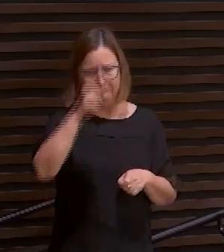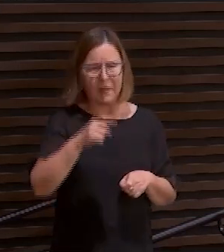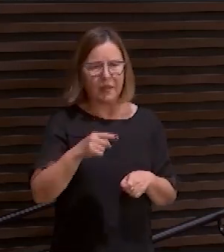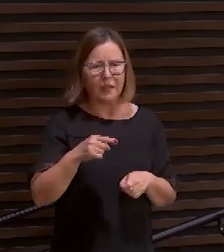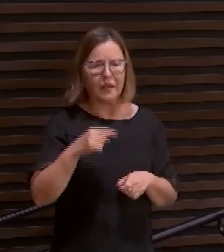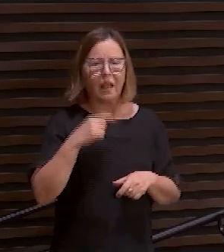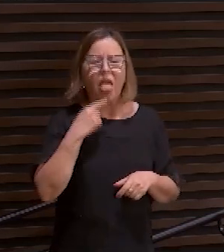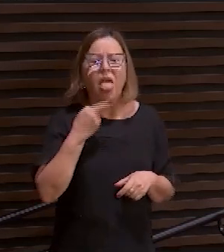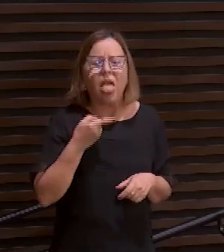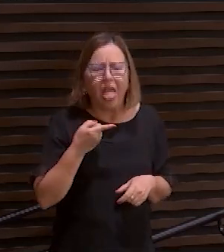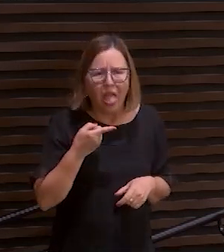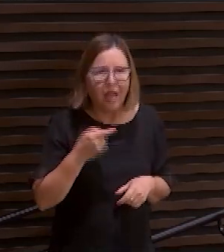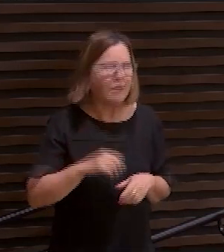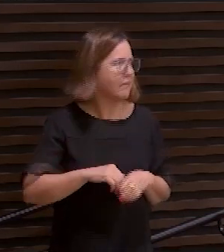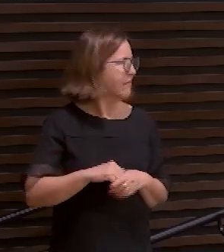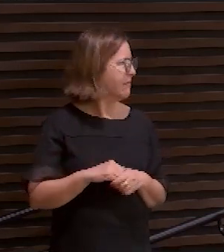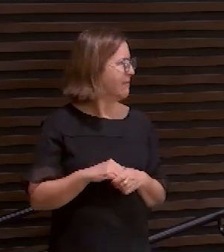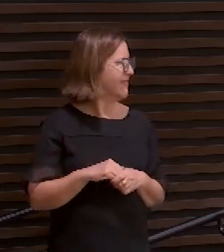gravando, eu vou virar.